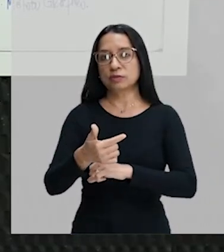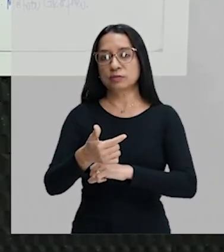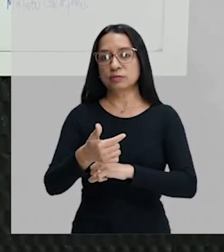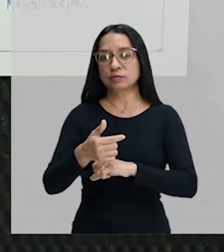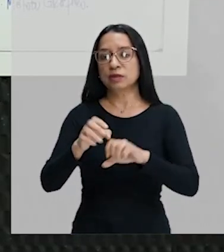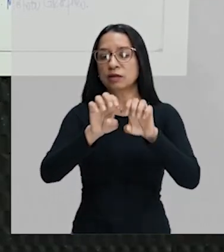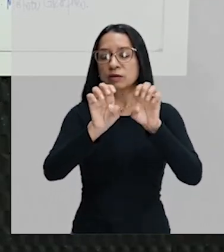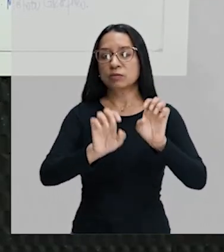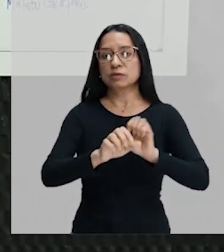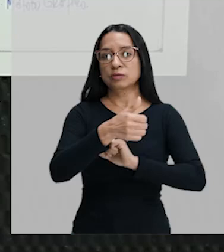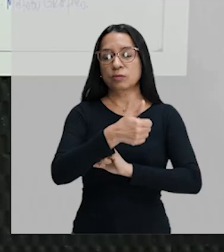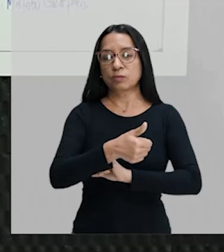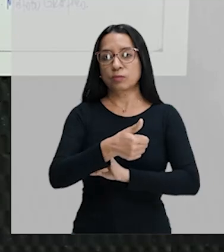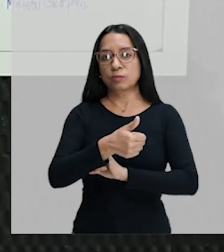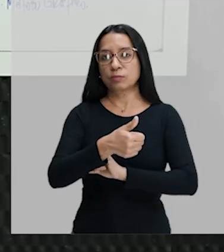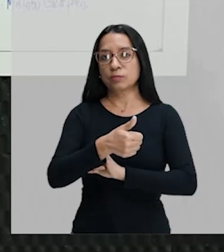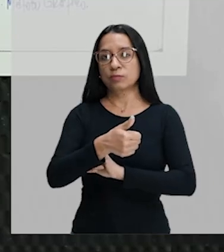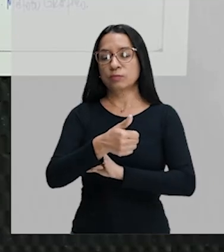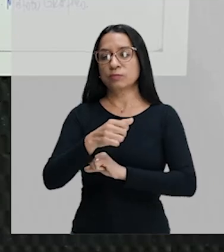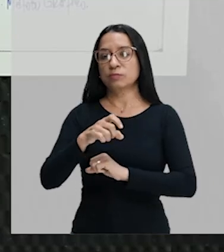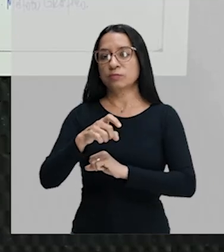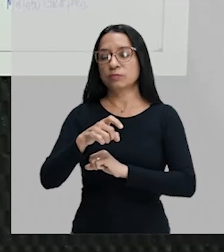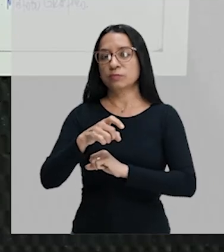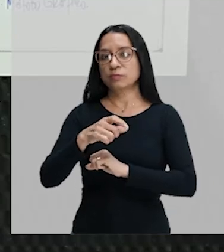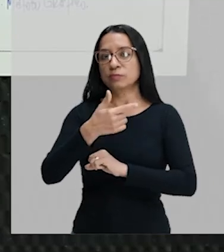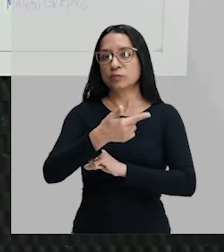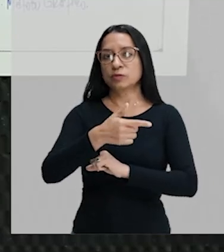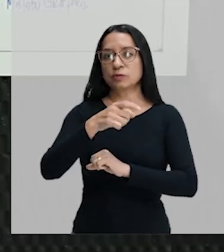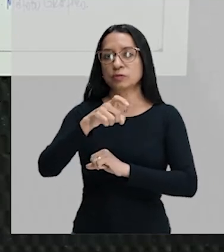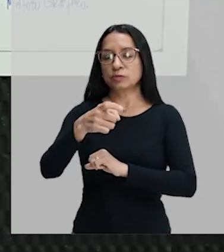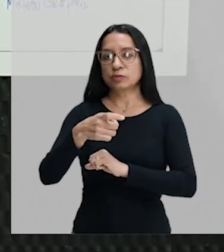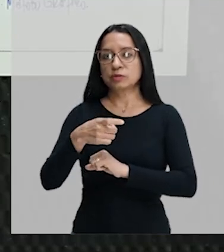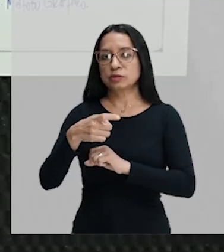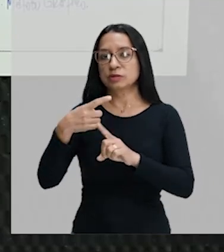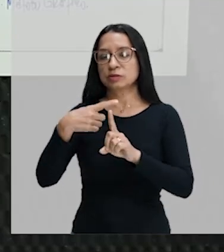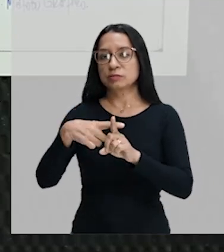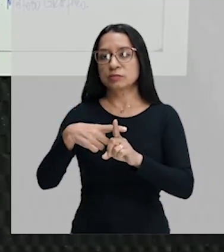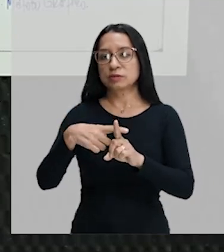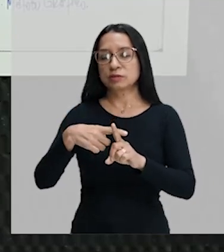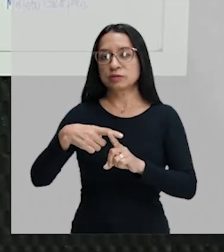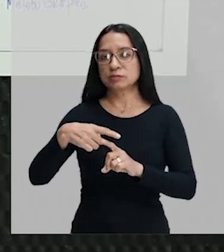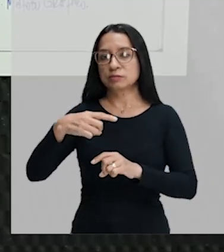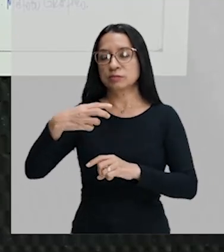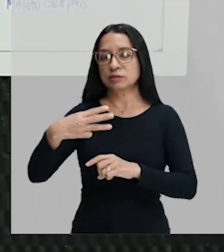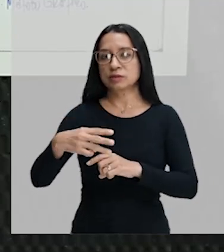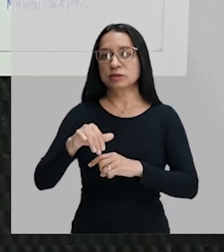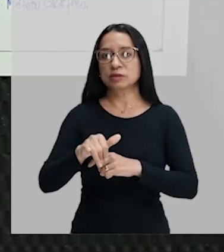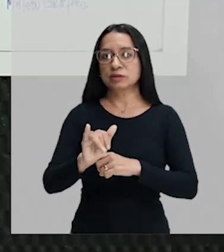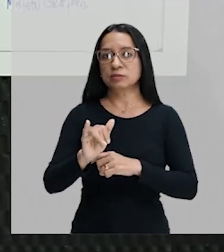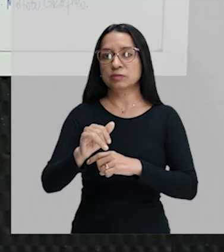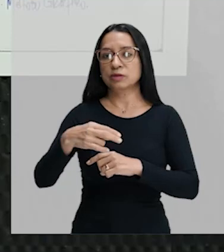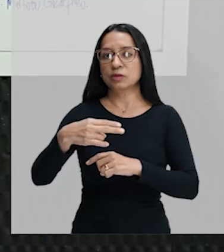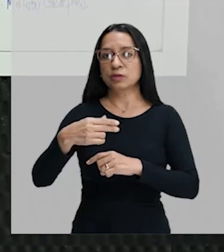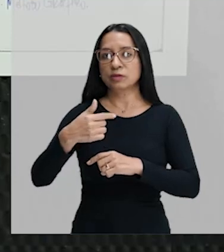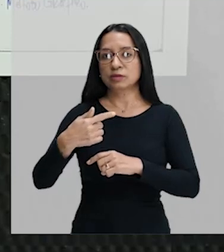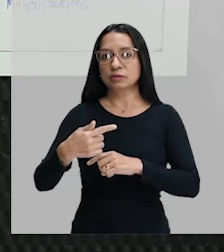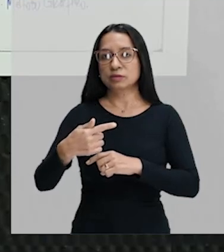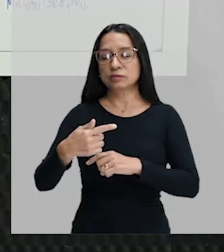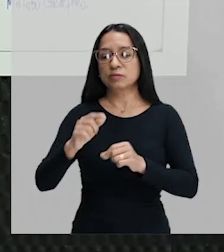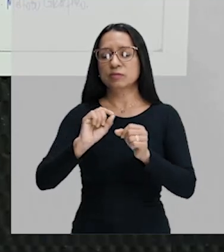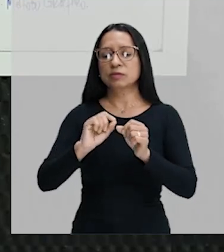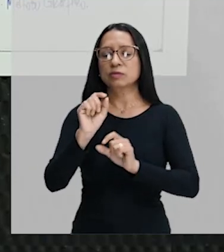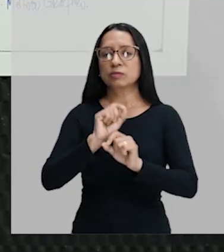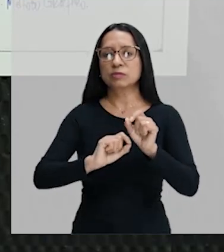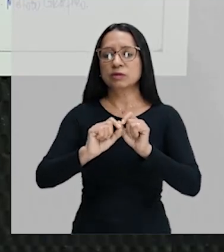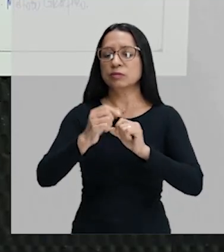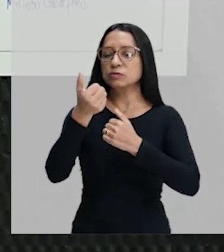1 é 2x mais 3y igual a 7. Então, vou fazer o quê?